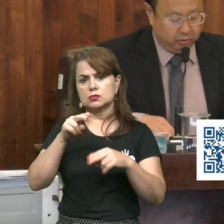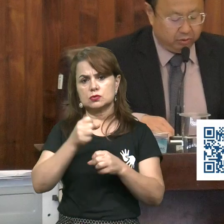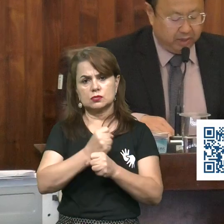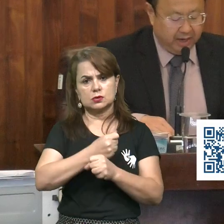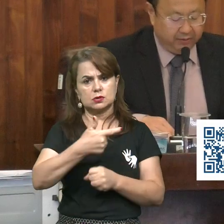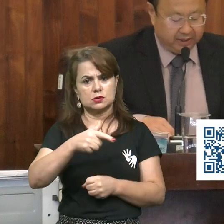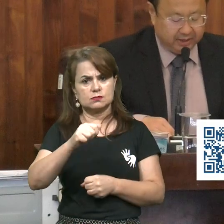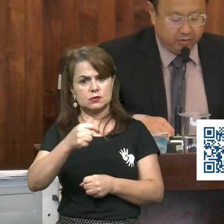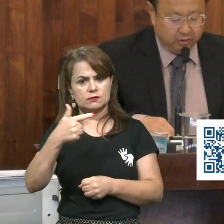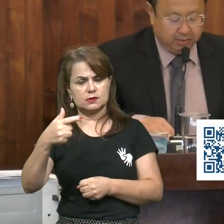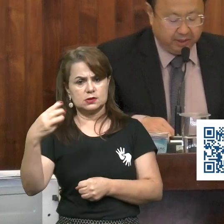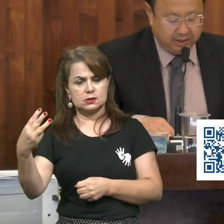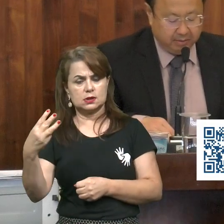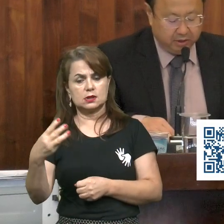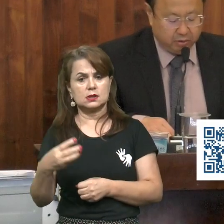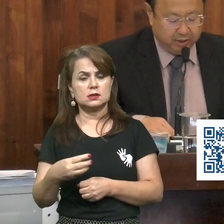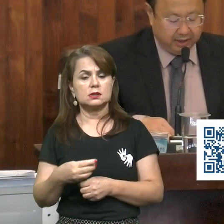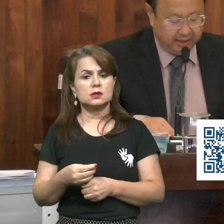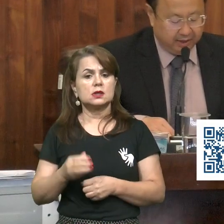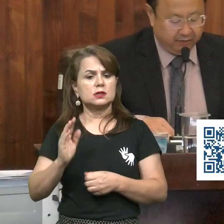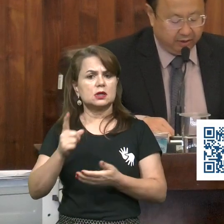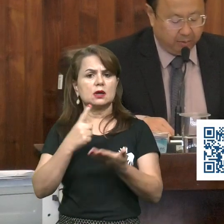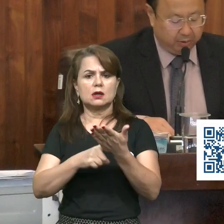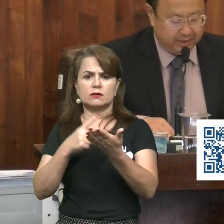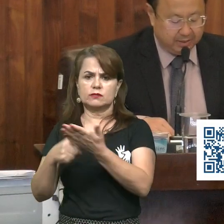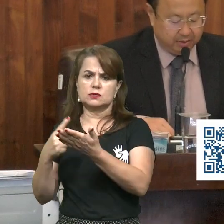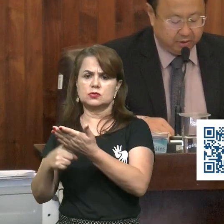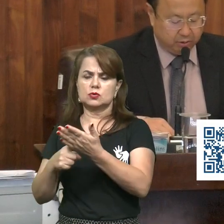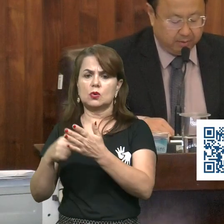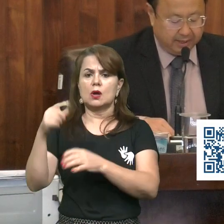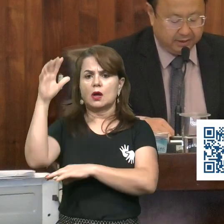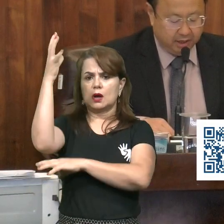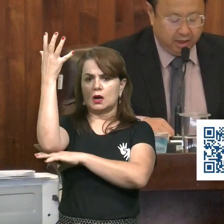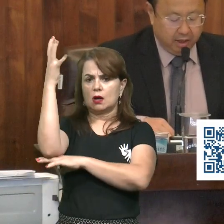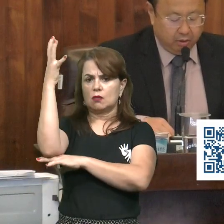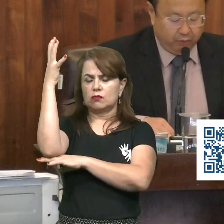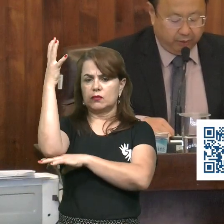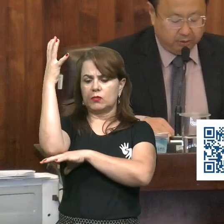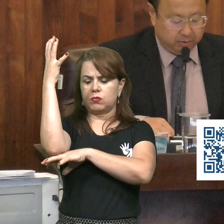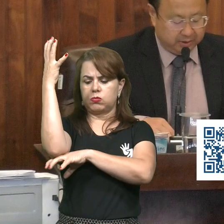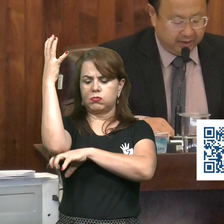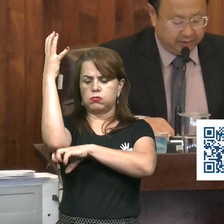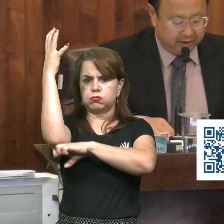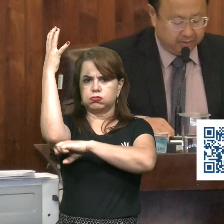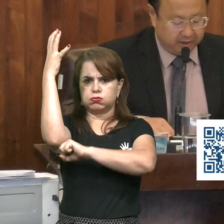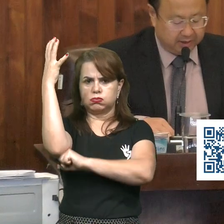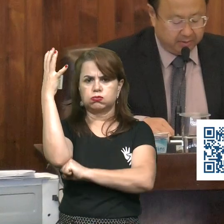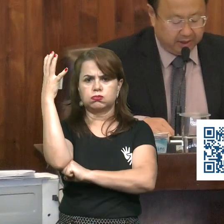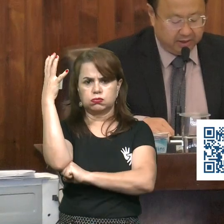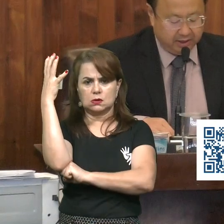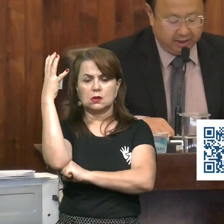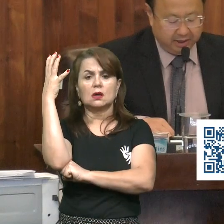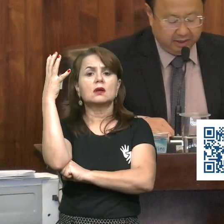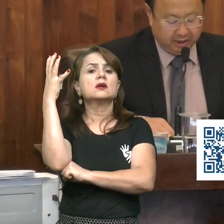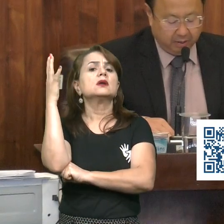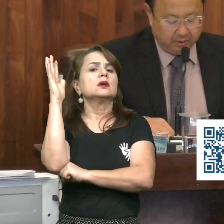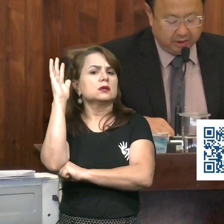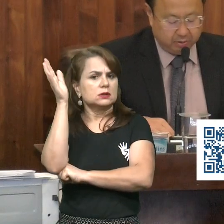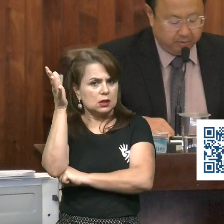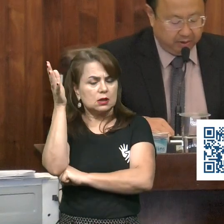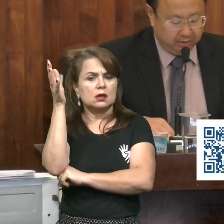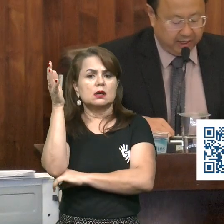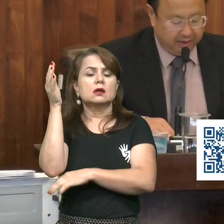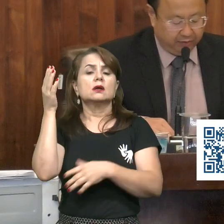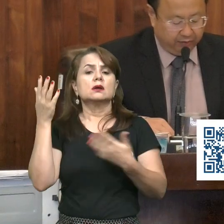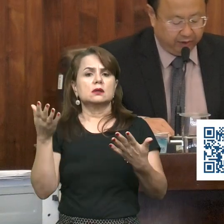problema, onde uma árvore que se encontra praticamente condenada devido ao apodrecimento de sua base, conforme se observa nas imagens abaixo, entretanto, até o